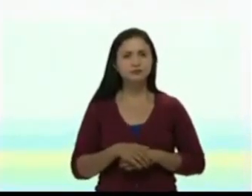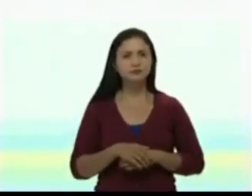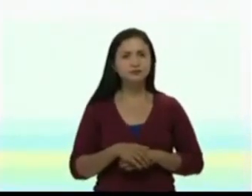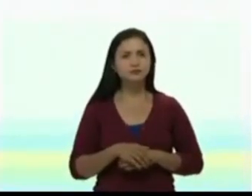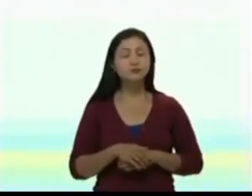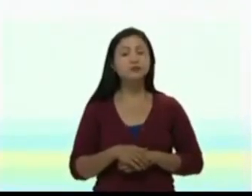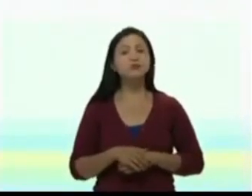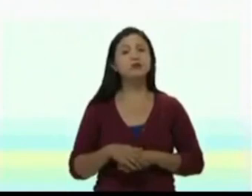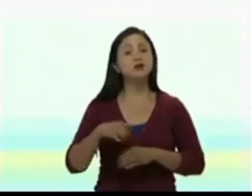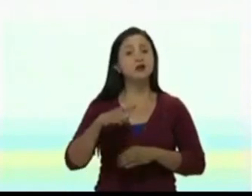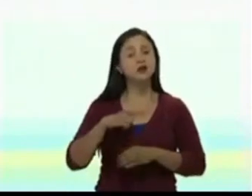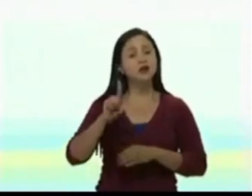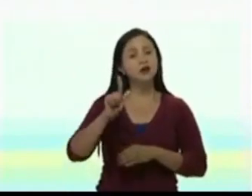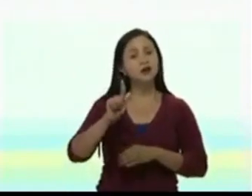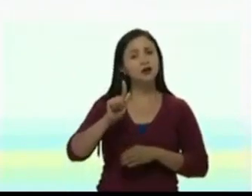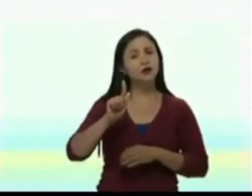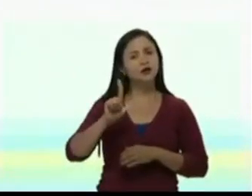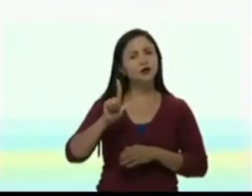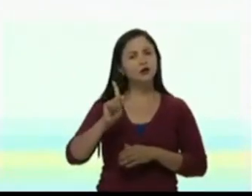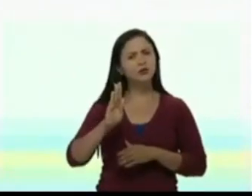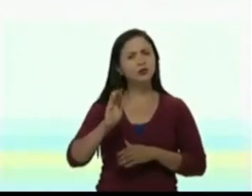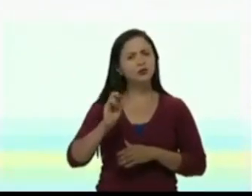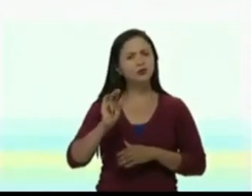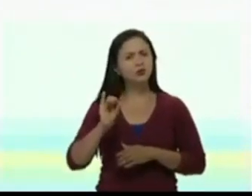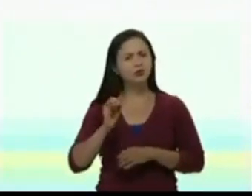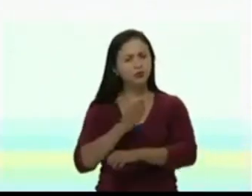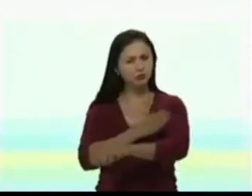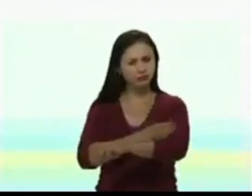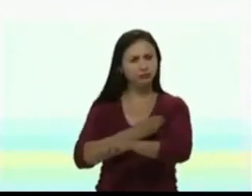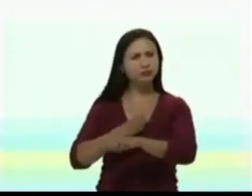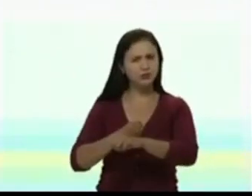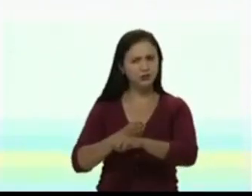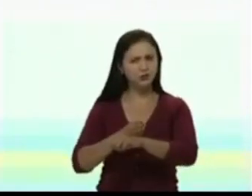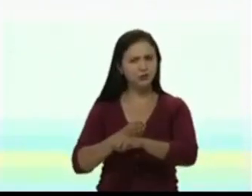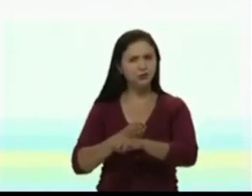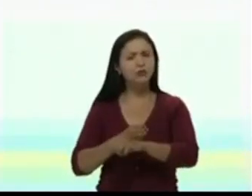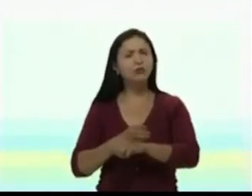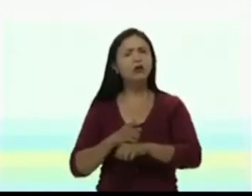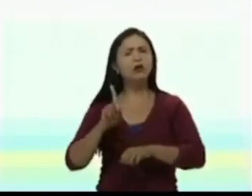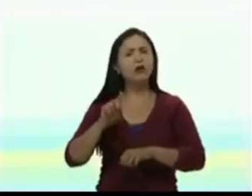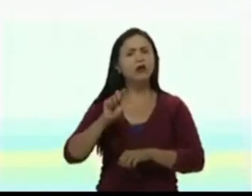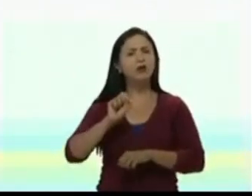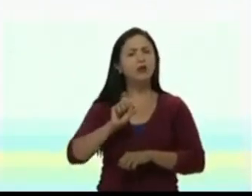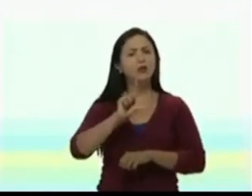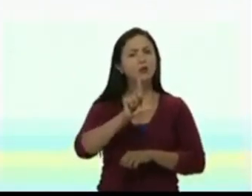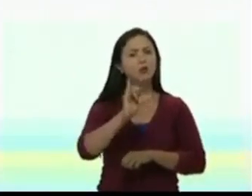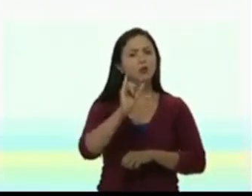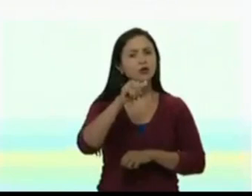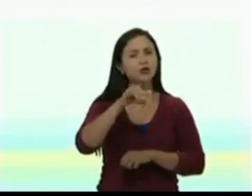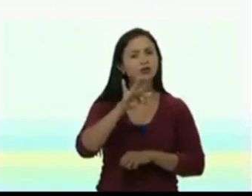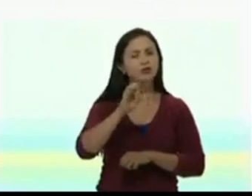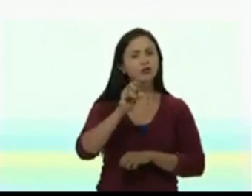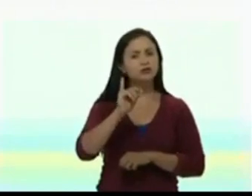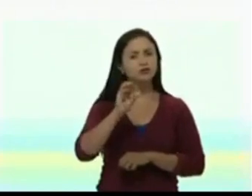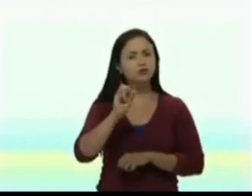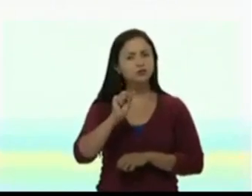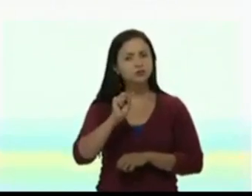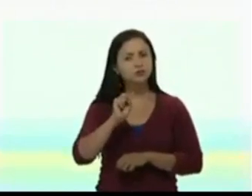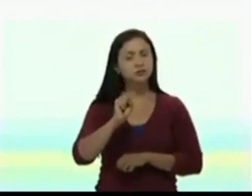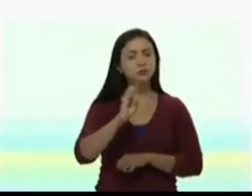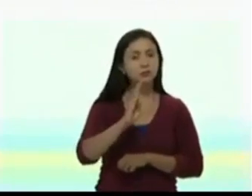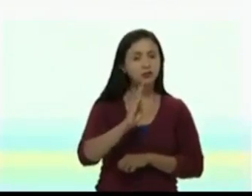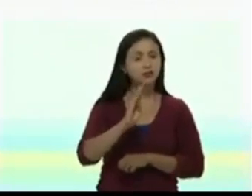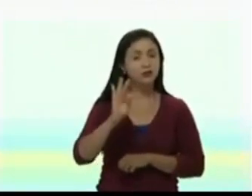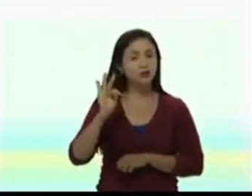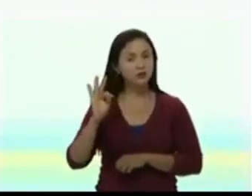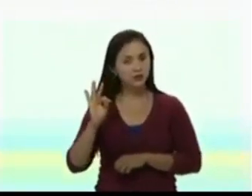Os glóbulos brancos que exercem papel mais específico na produção dos anticorpos são os linfócitos B e os linfócitos T. Os linfócitos